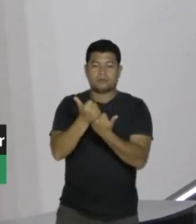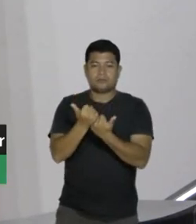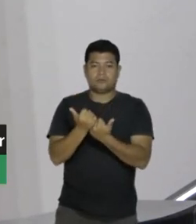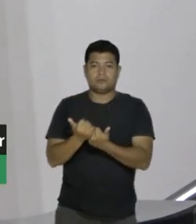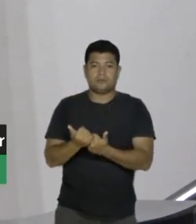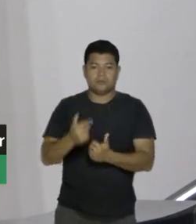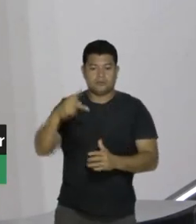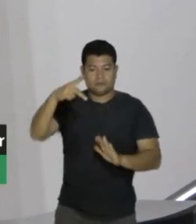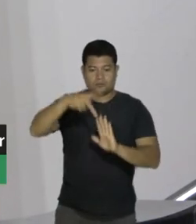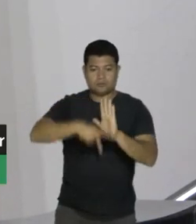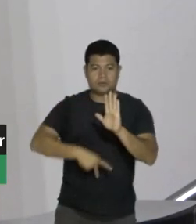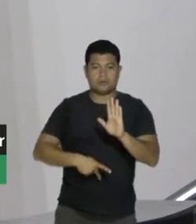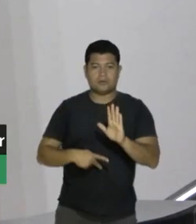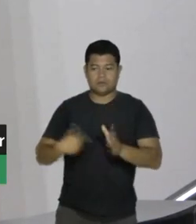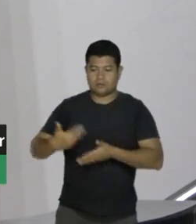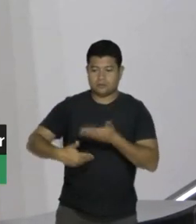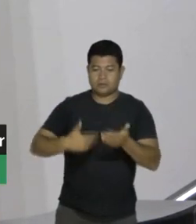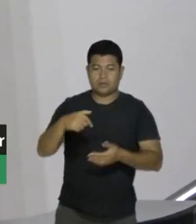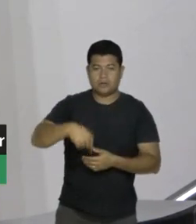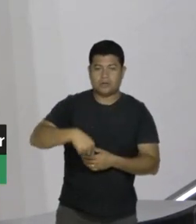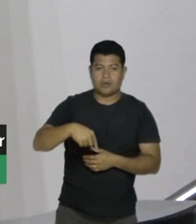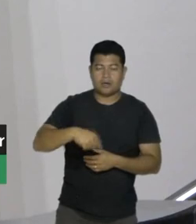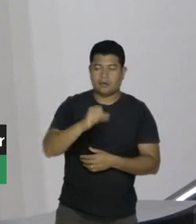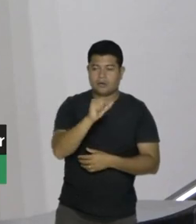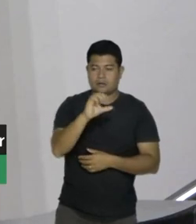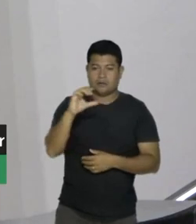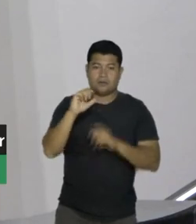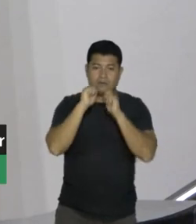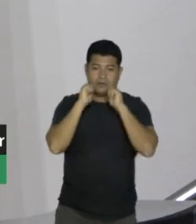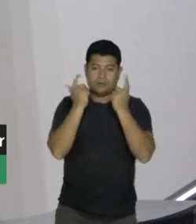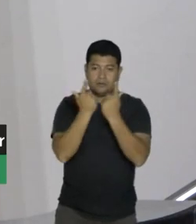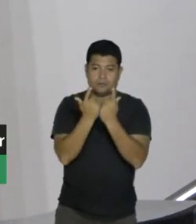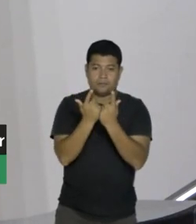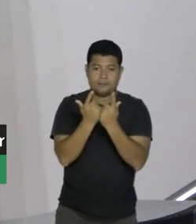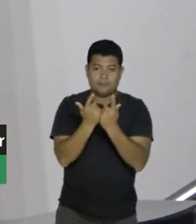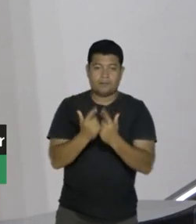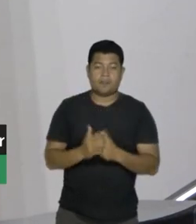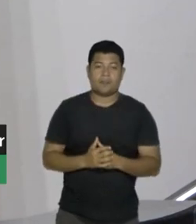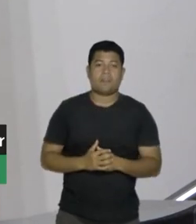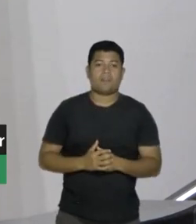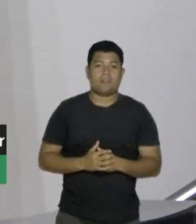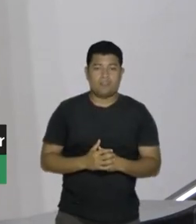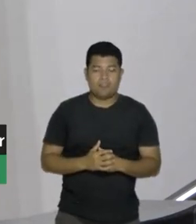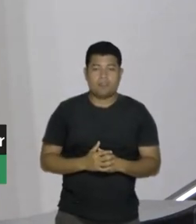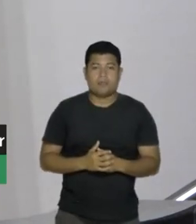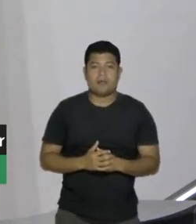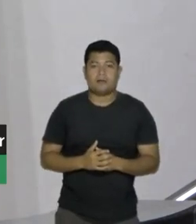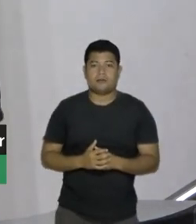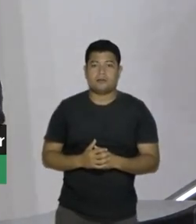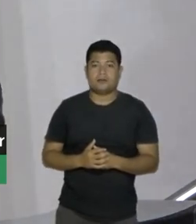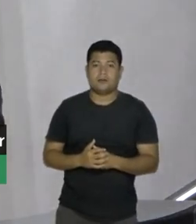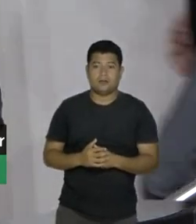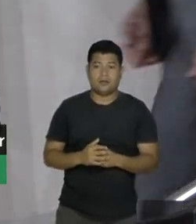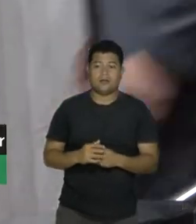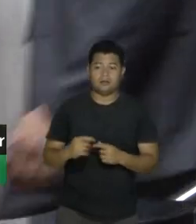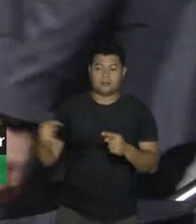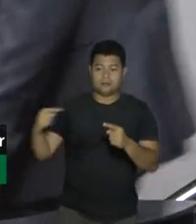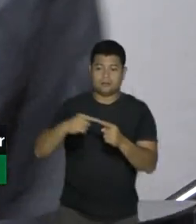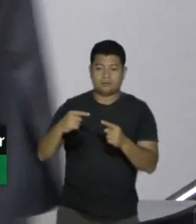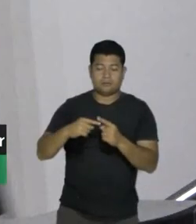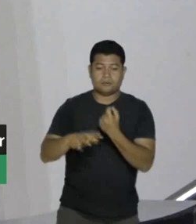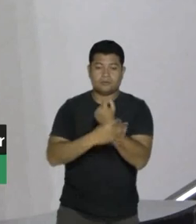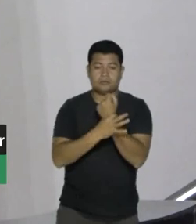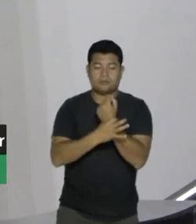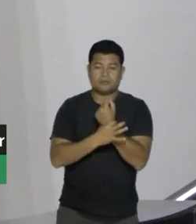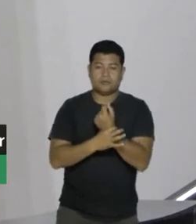e que envolve a segurança dos nossos filhos sobrinhos netos e por aí vai